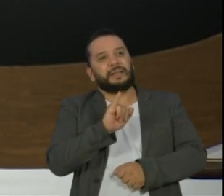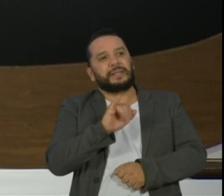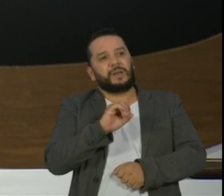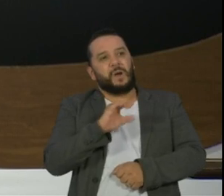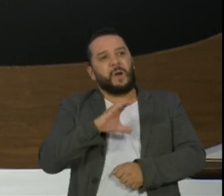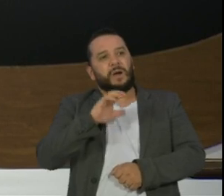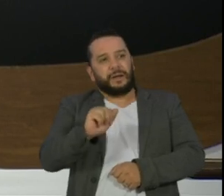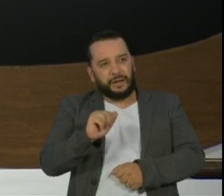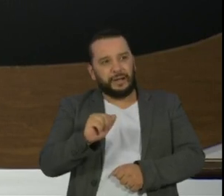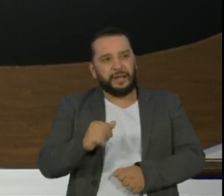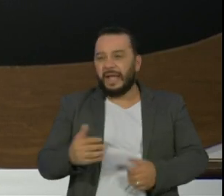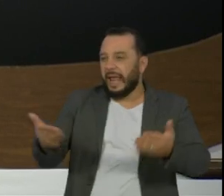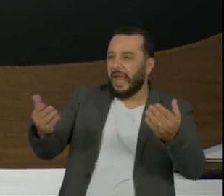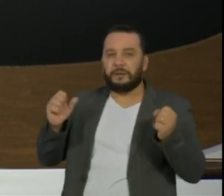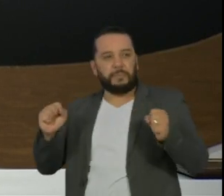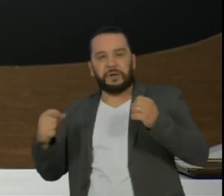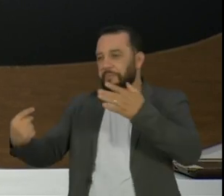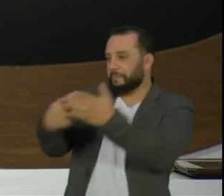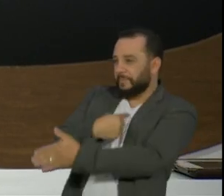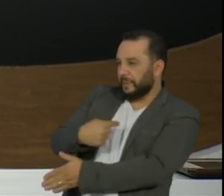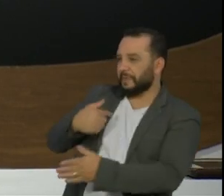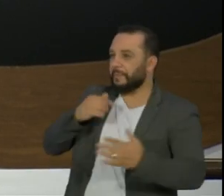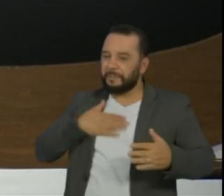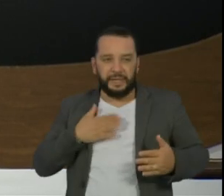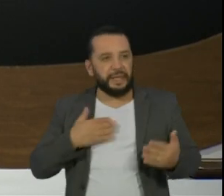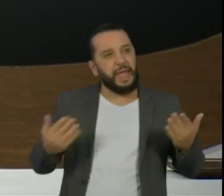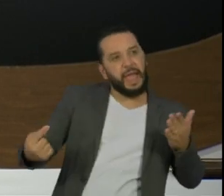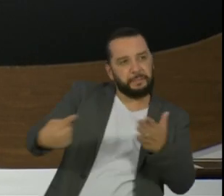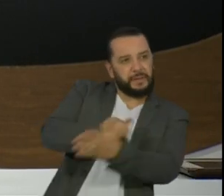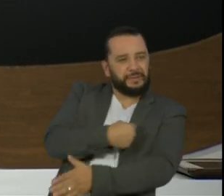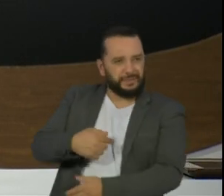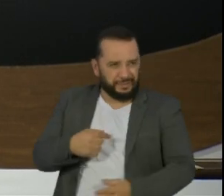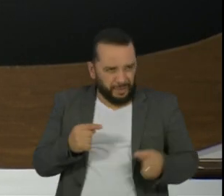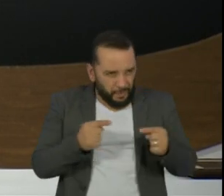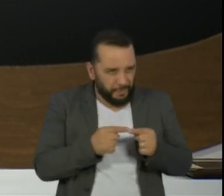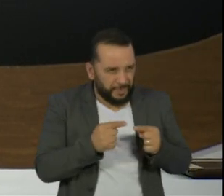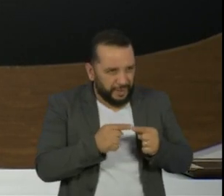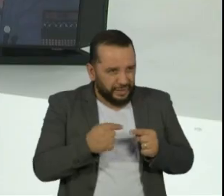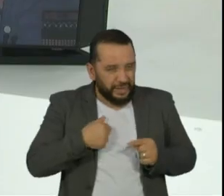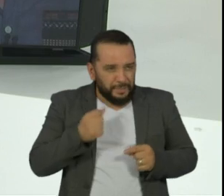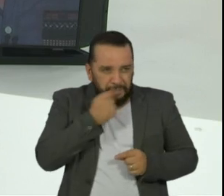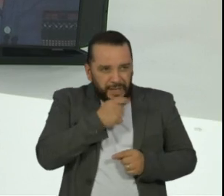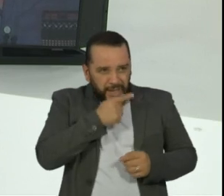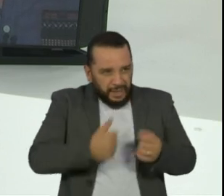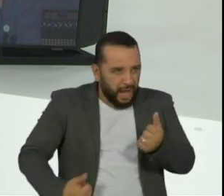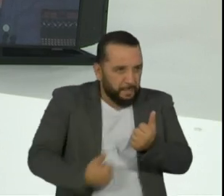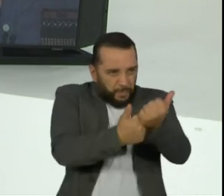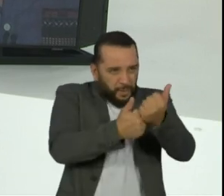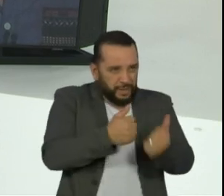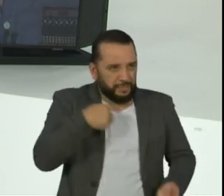Eu pergunto, esse tipo de humor, a seu ver, é válido, humor a favor de um político?